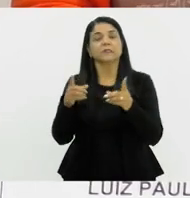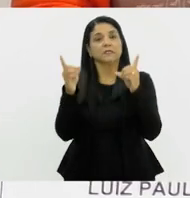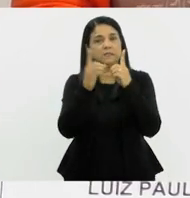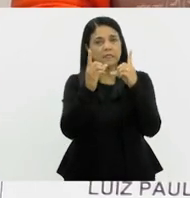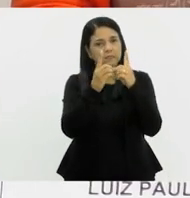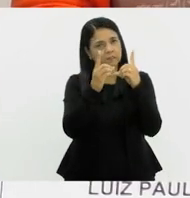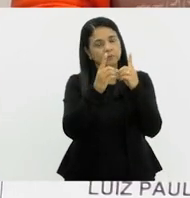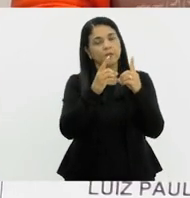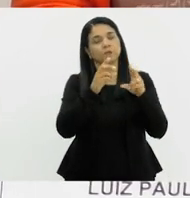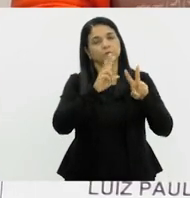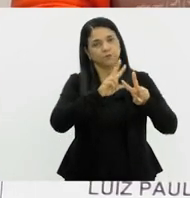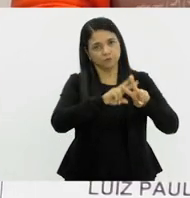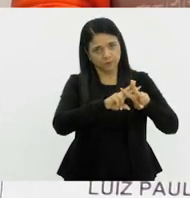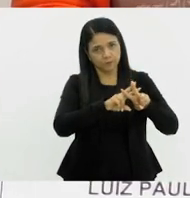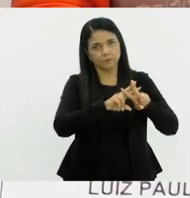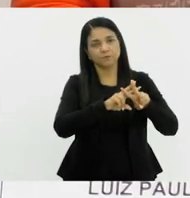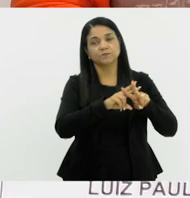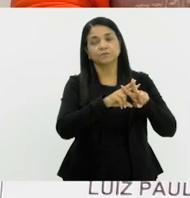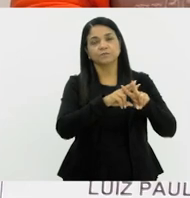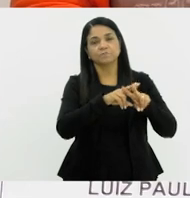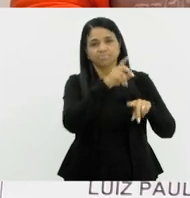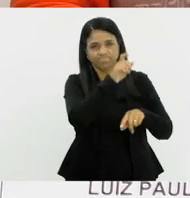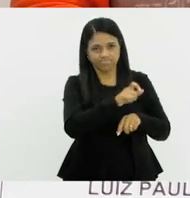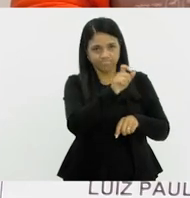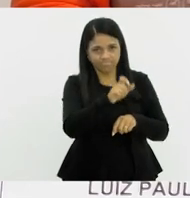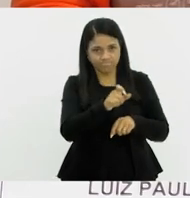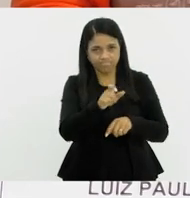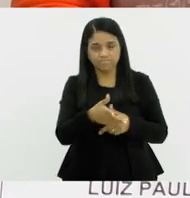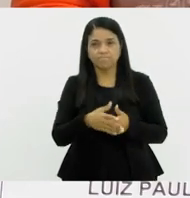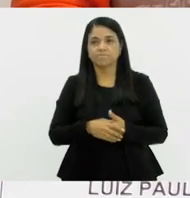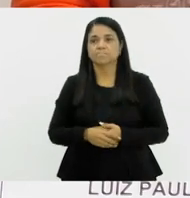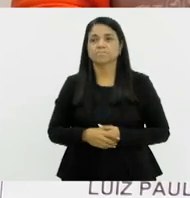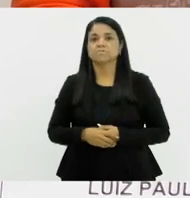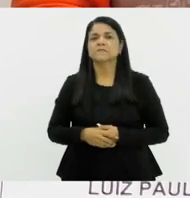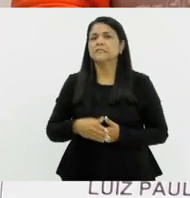àquela população. Porque sabemos que,